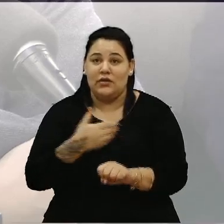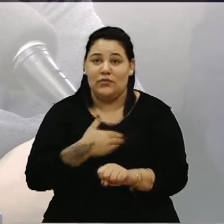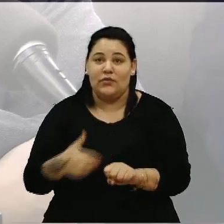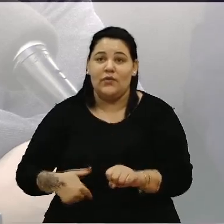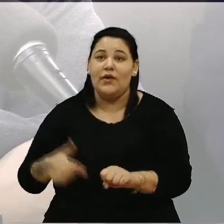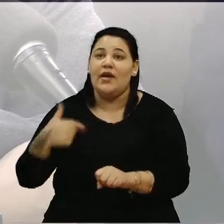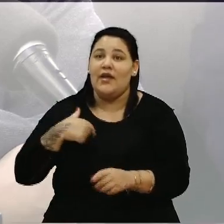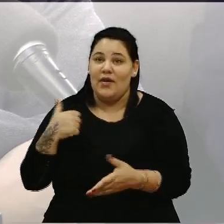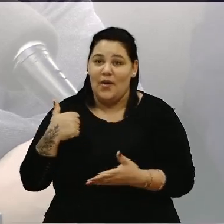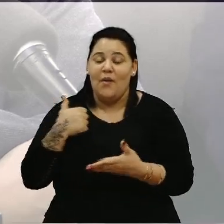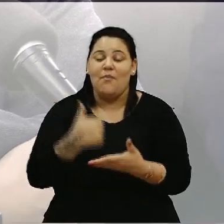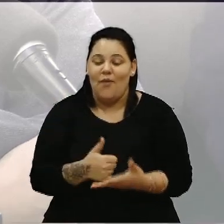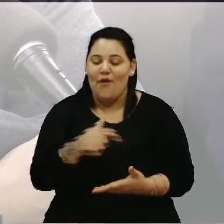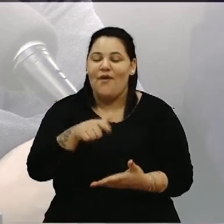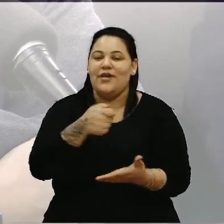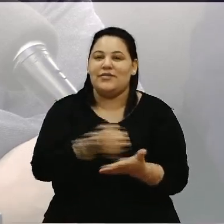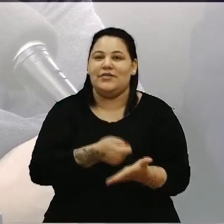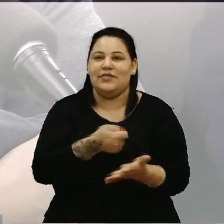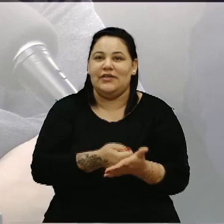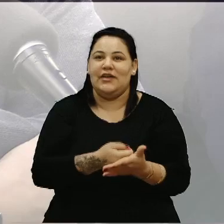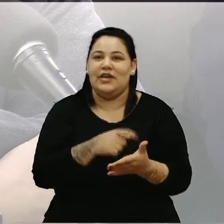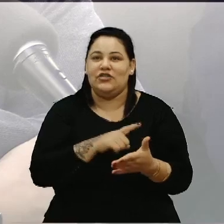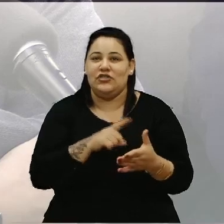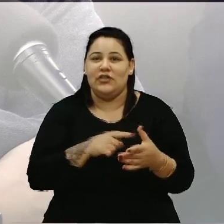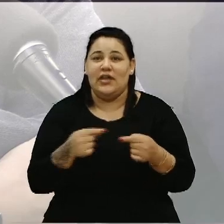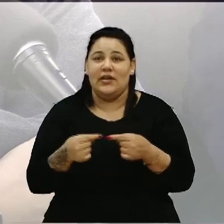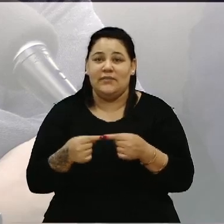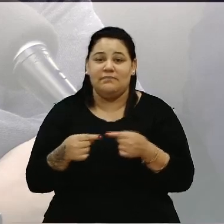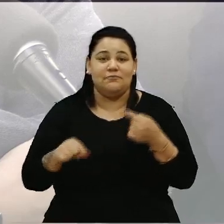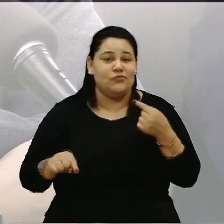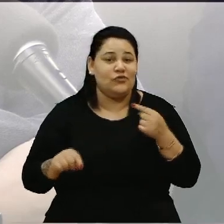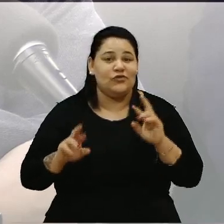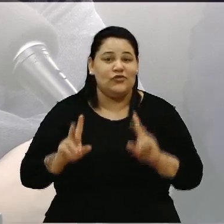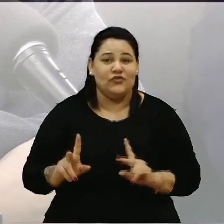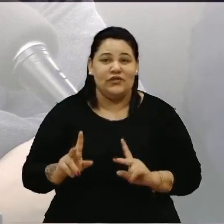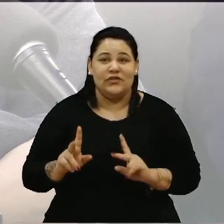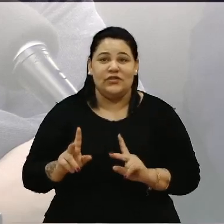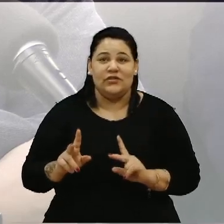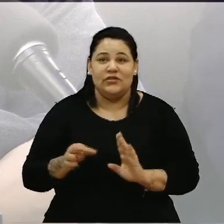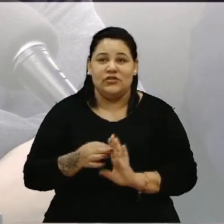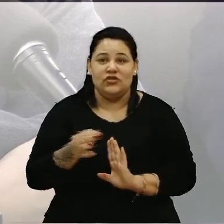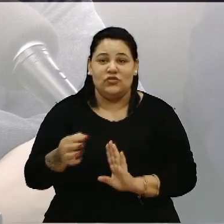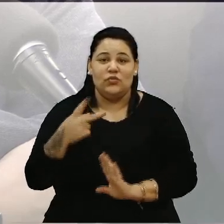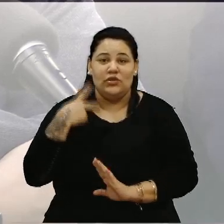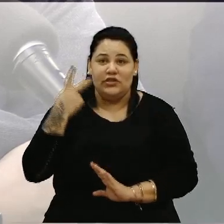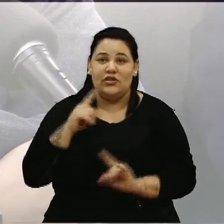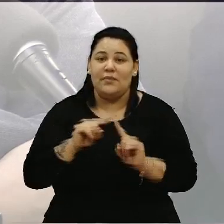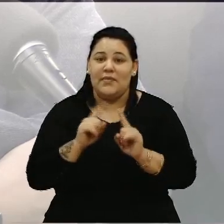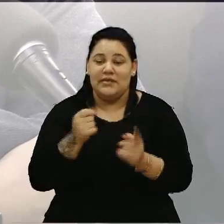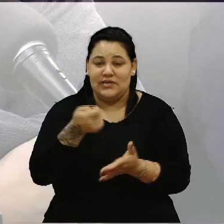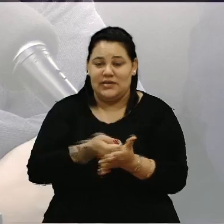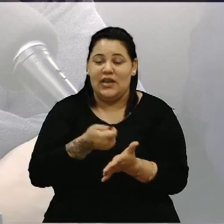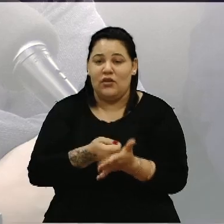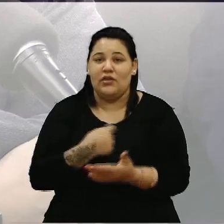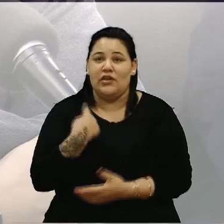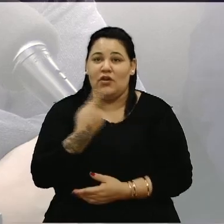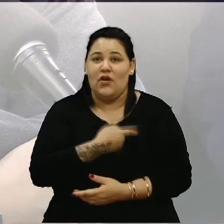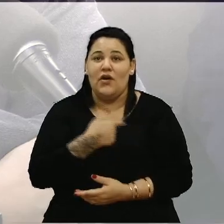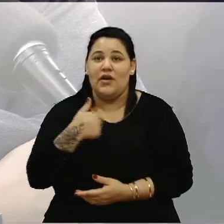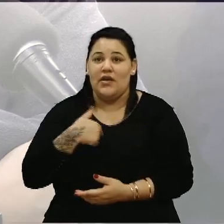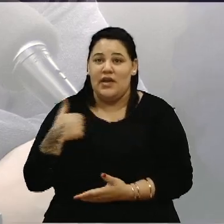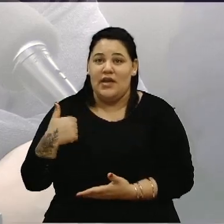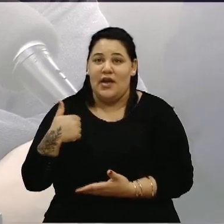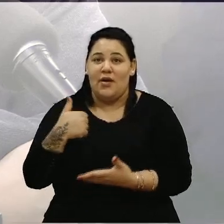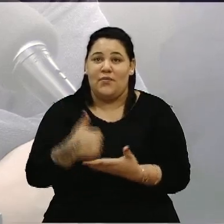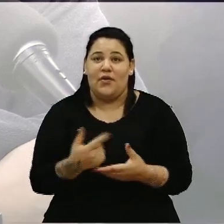nessa luta, nós temos divergências políticas, mas essa luta é nossa e conta comigo para eu voltar a comer um